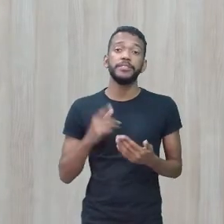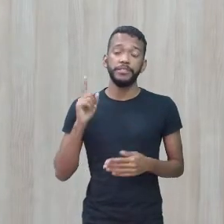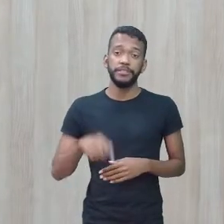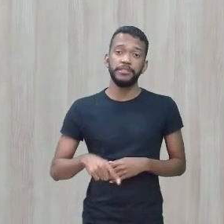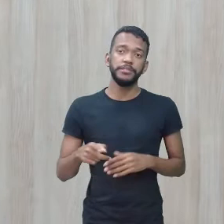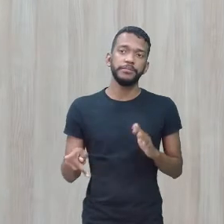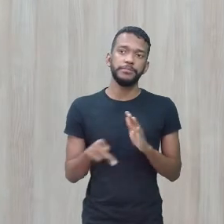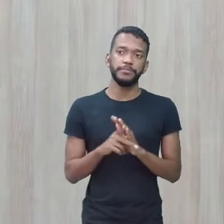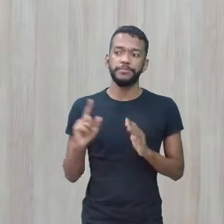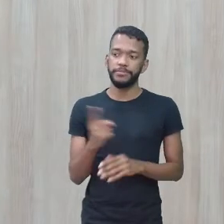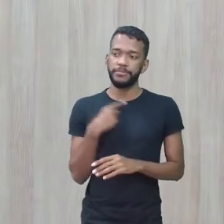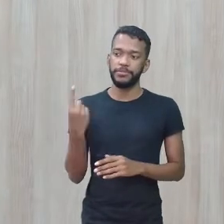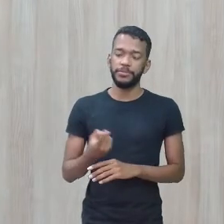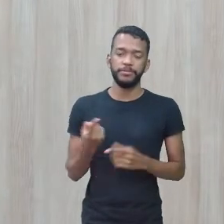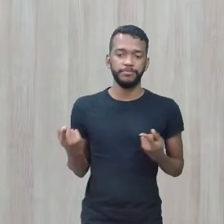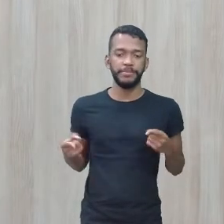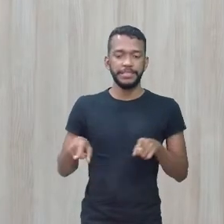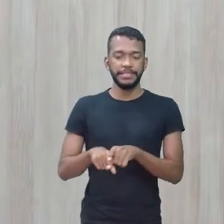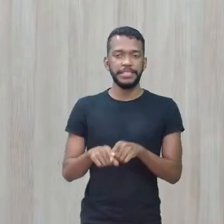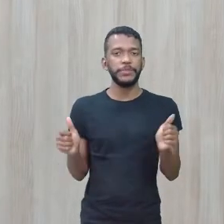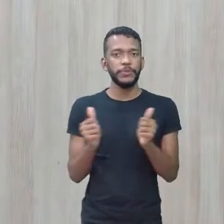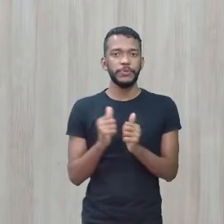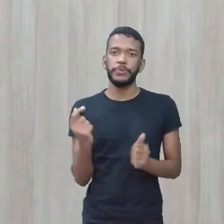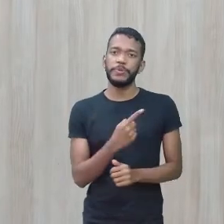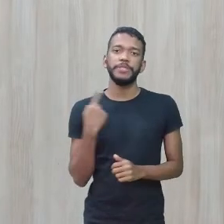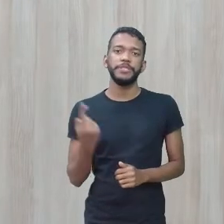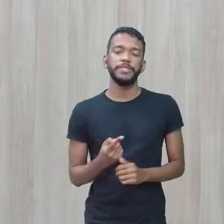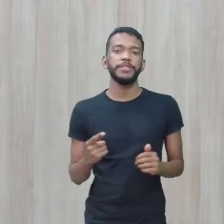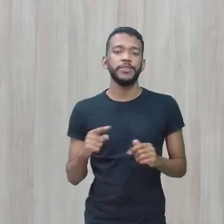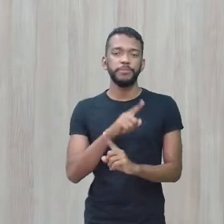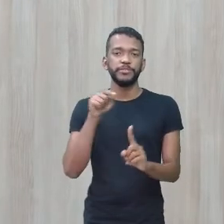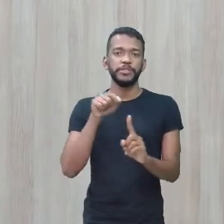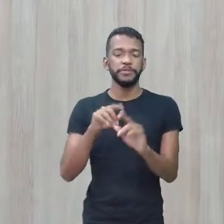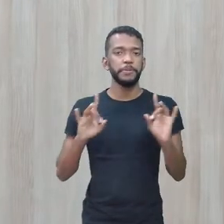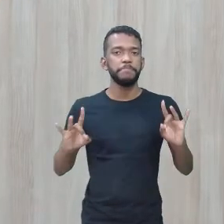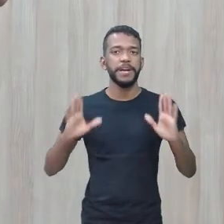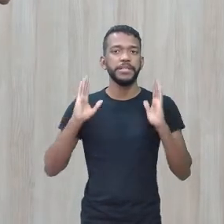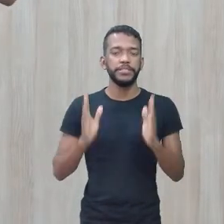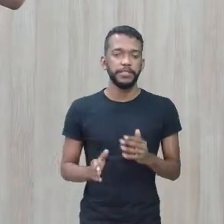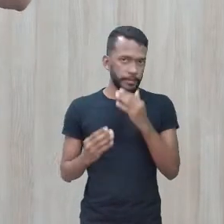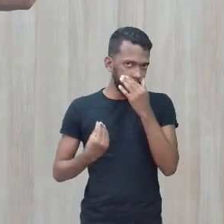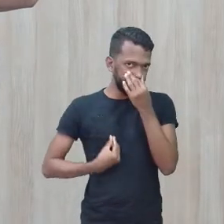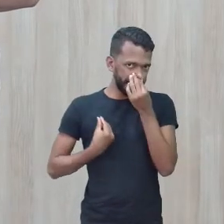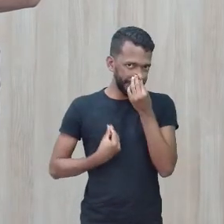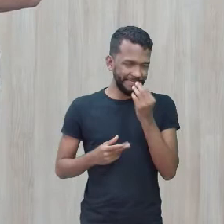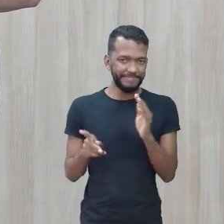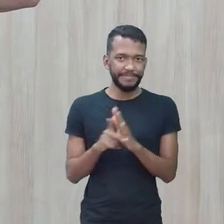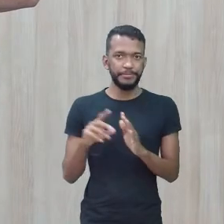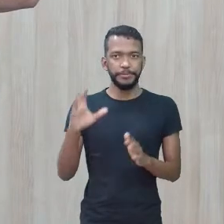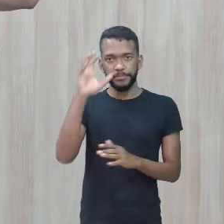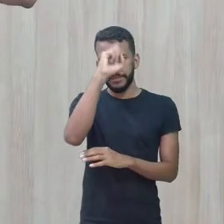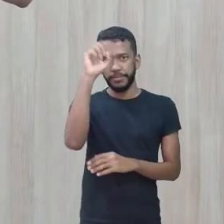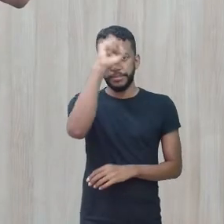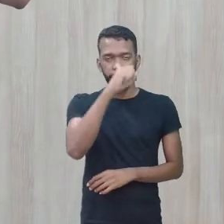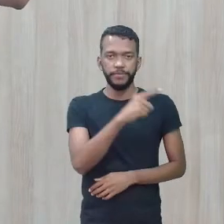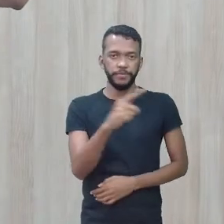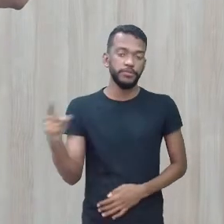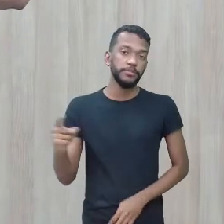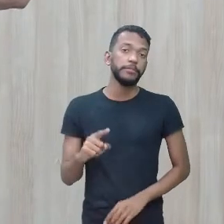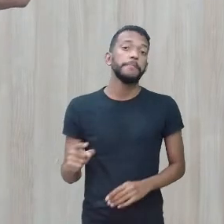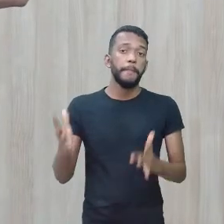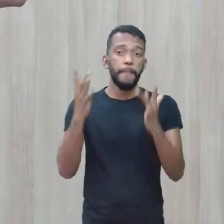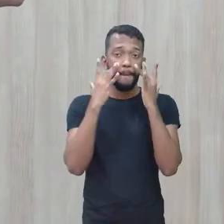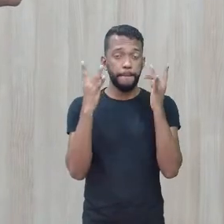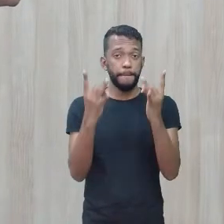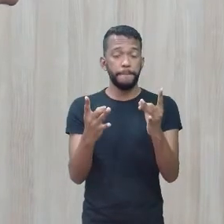grande parceiro e está conosco com um grande objetivo que é a aprendizagem de vocês. Então, prestem